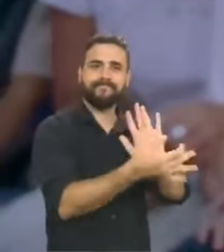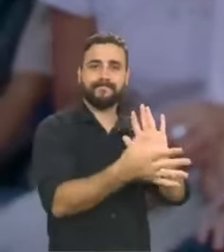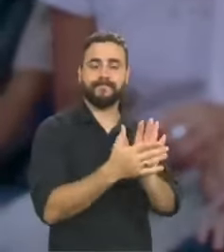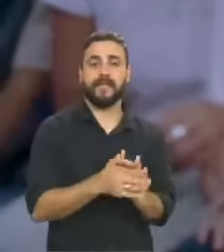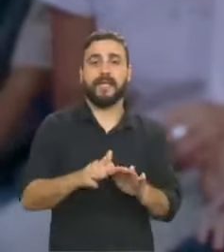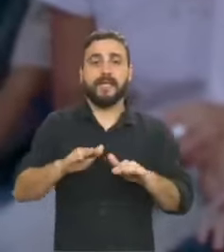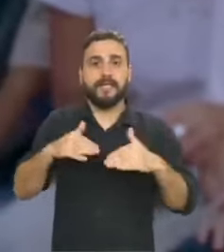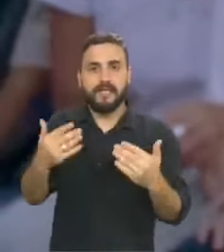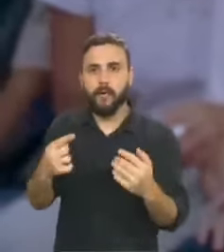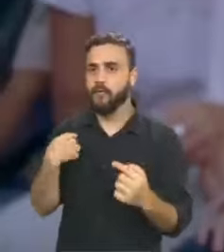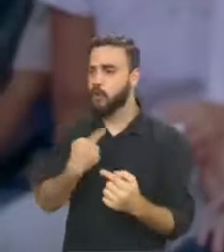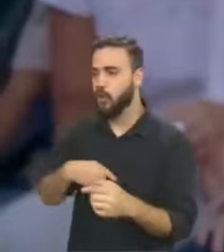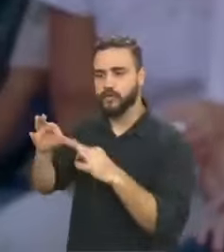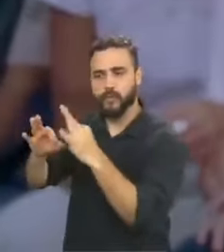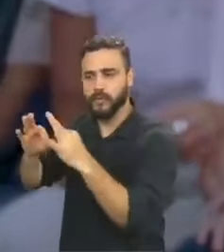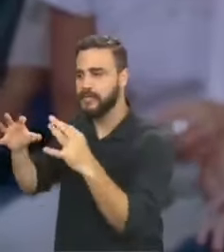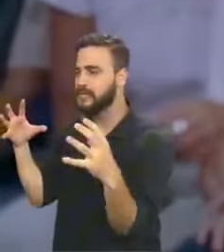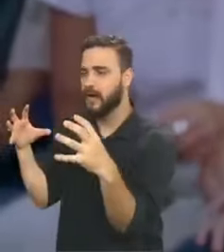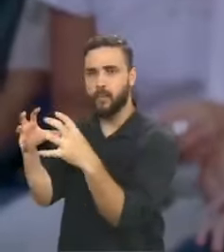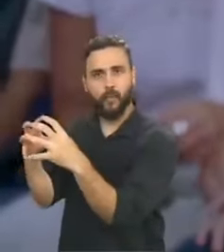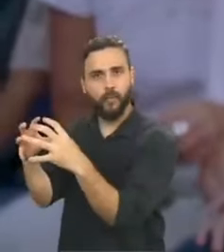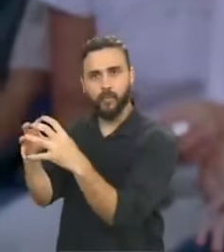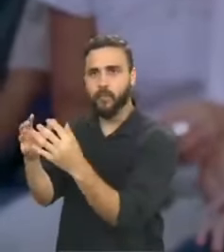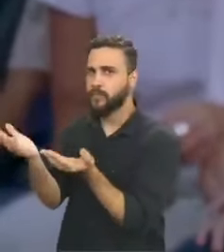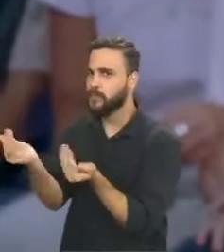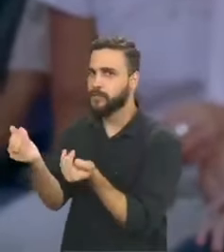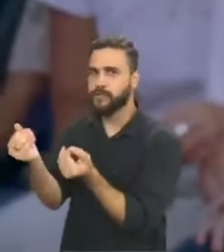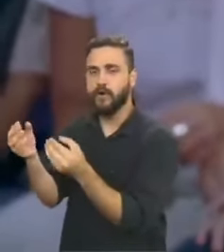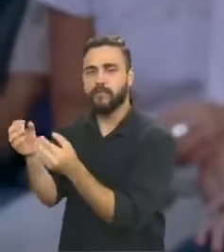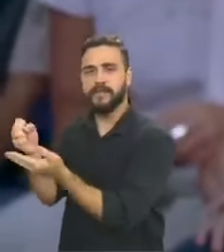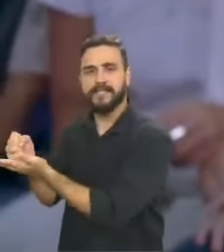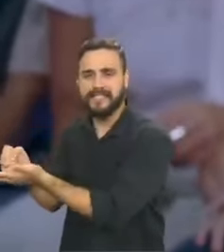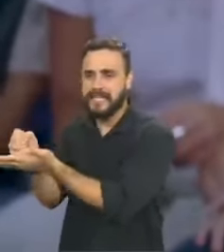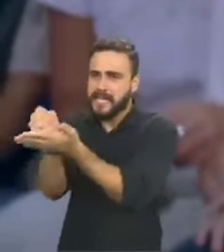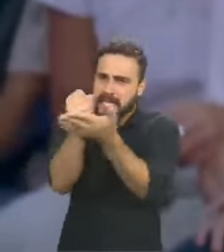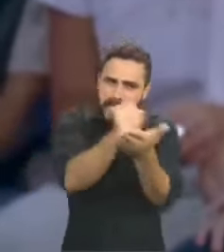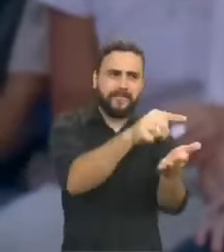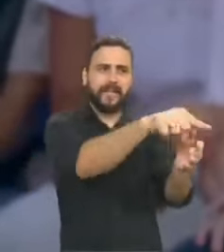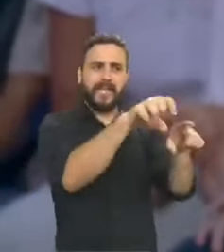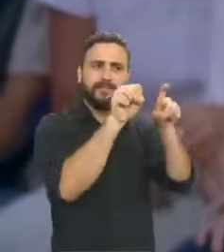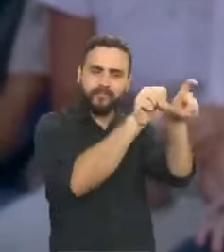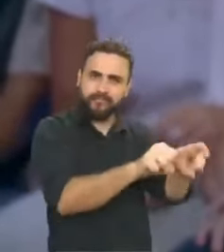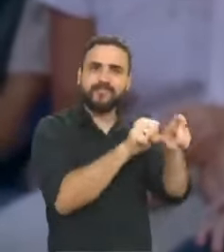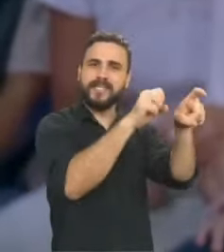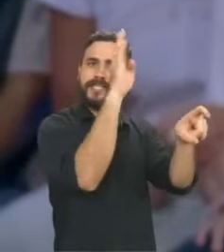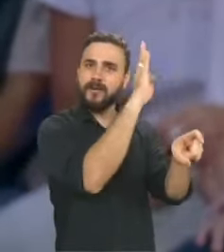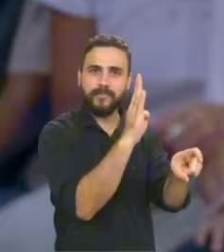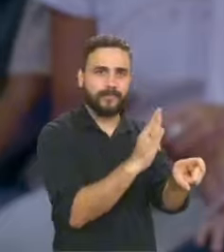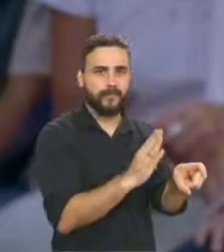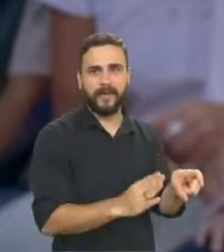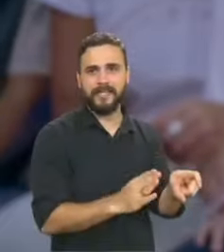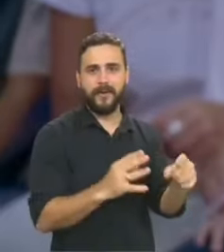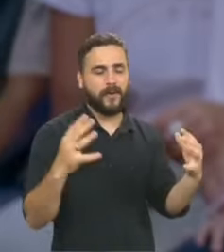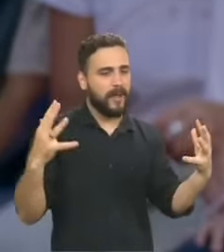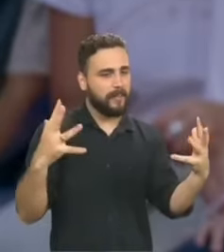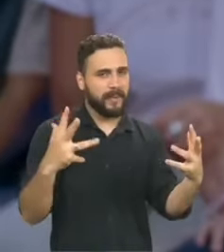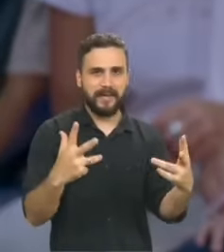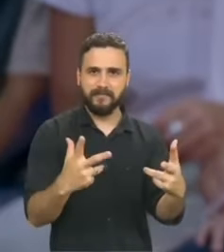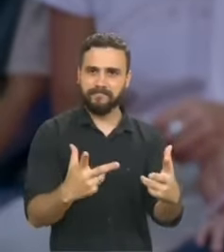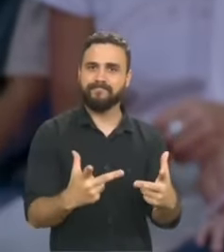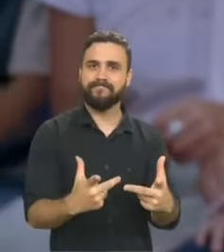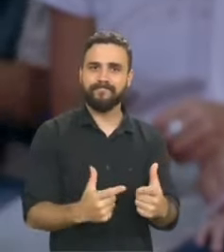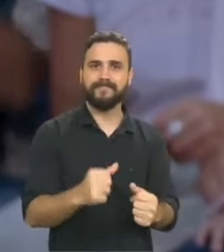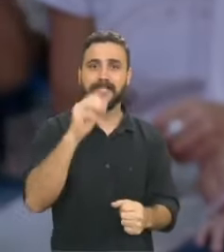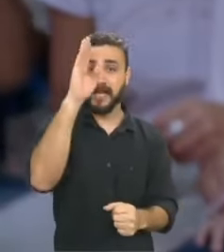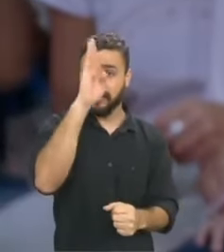convívio natural que nós temos aqui, e levar ao campo do sertão do Brasil, que é o nosso quintal, é o quintal da nossa casa,